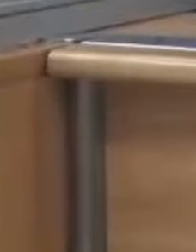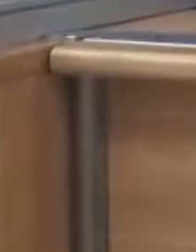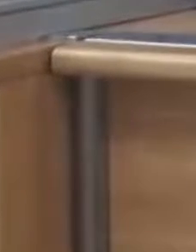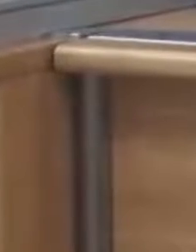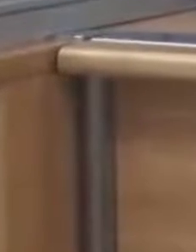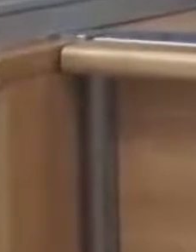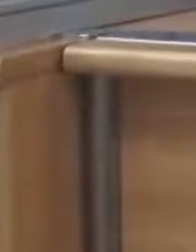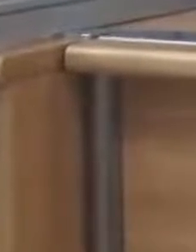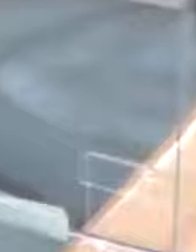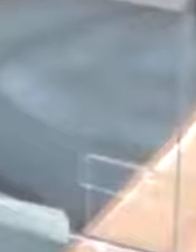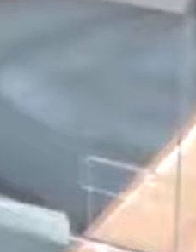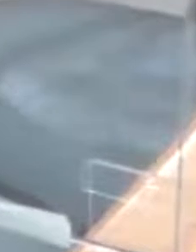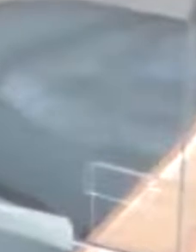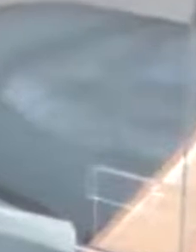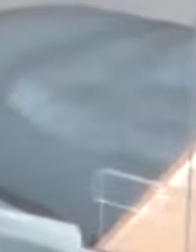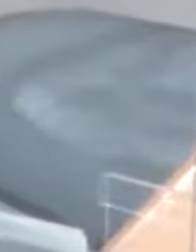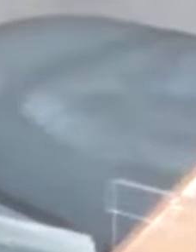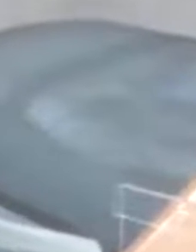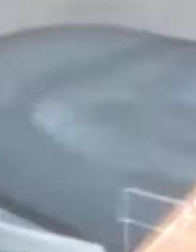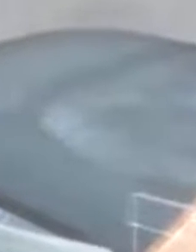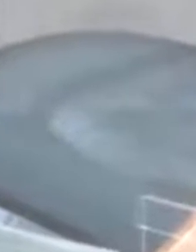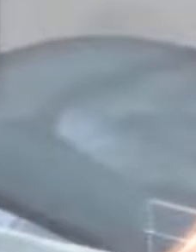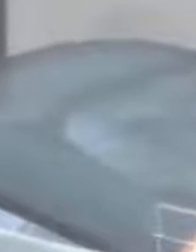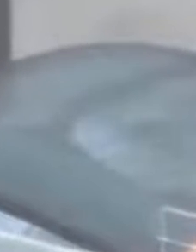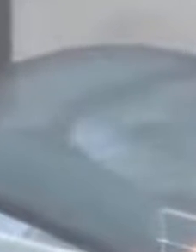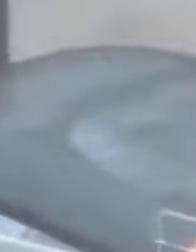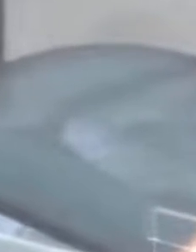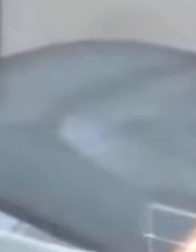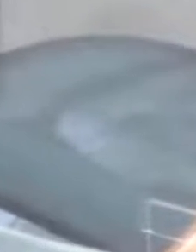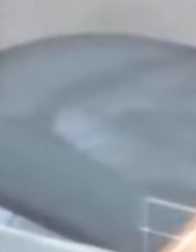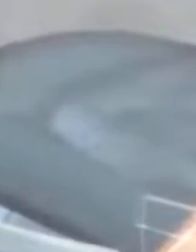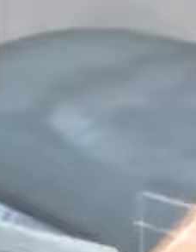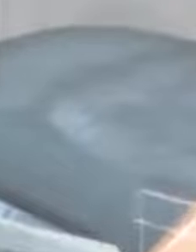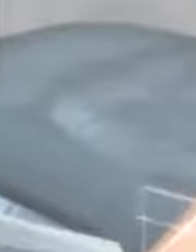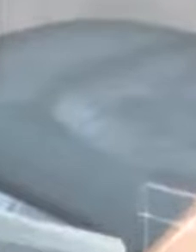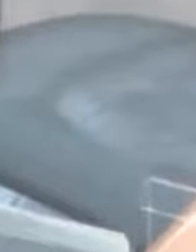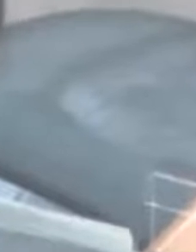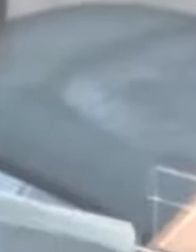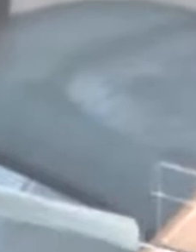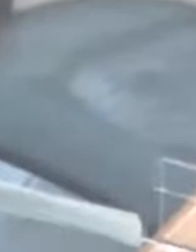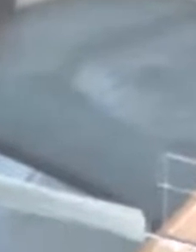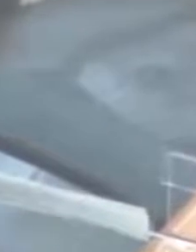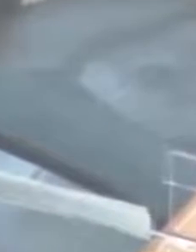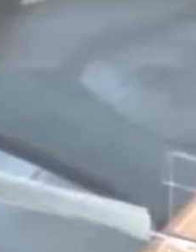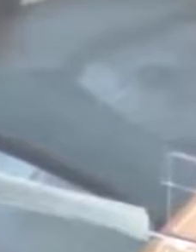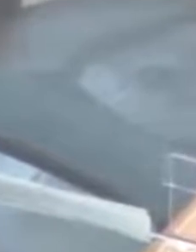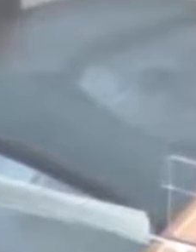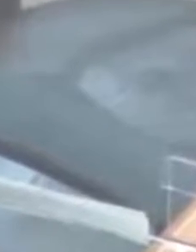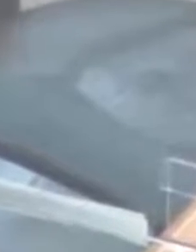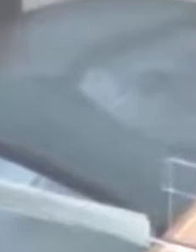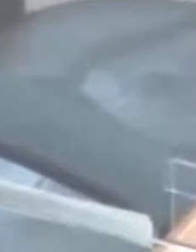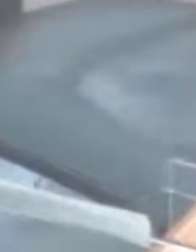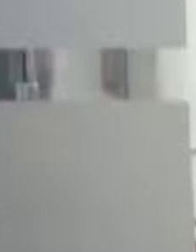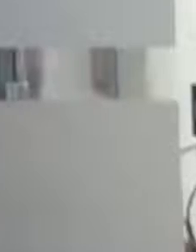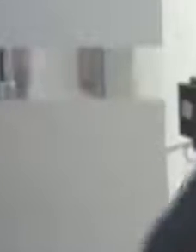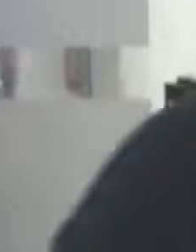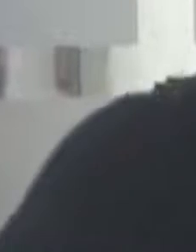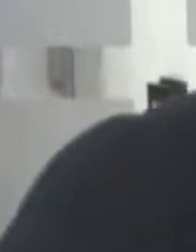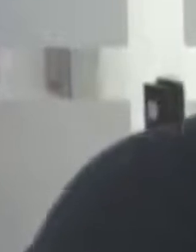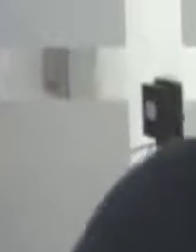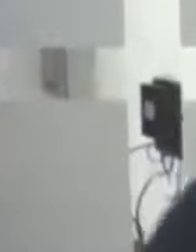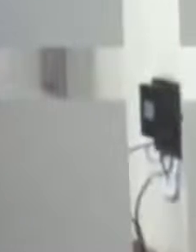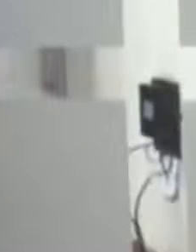discussão e votação em plenário dos assuntos discutidos na casa hoje destaque para o fim da greve dos professores da rede estadual